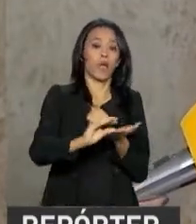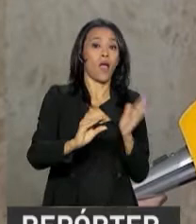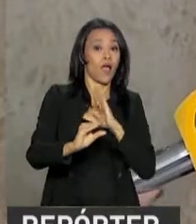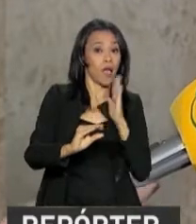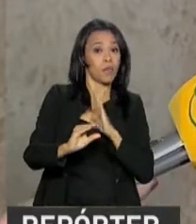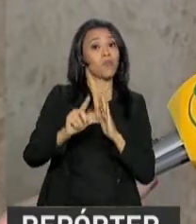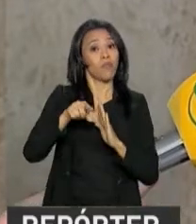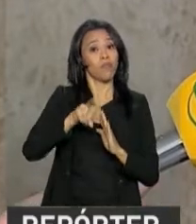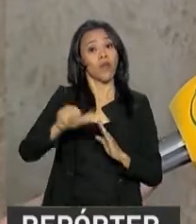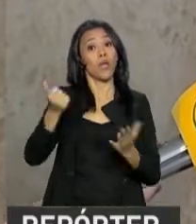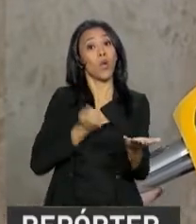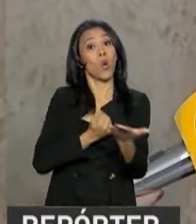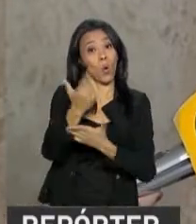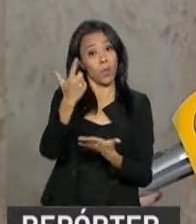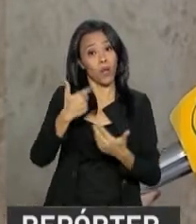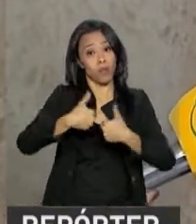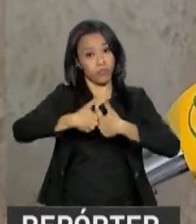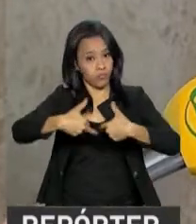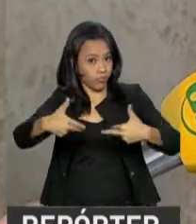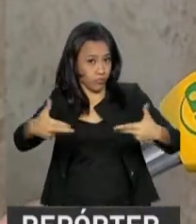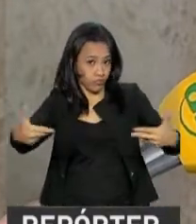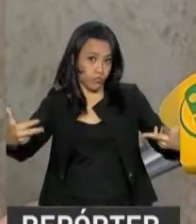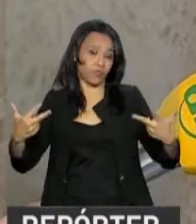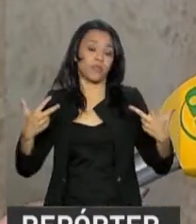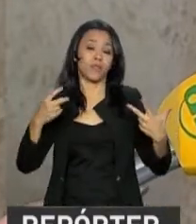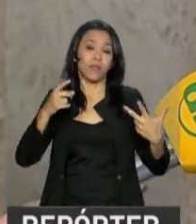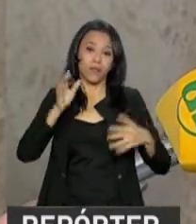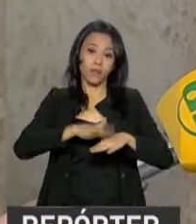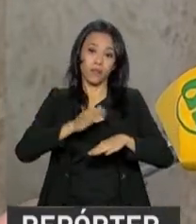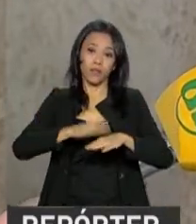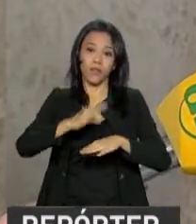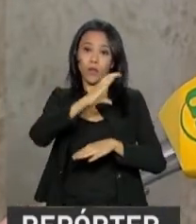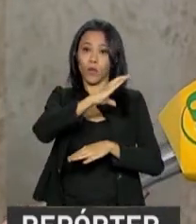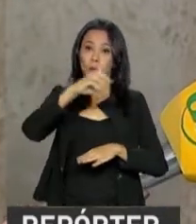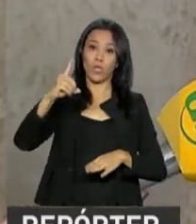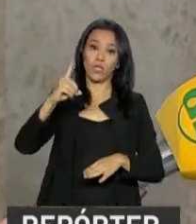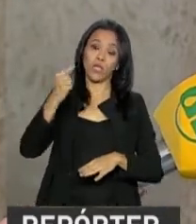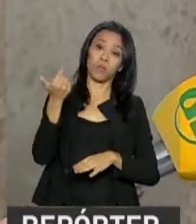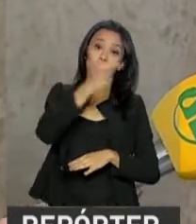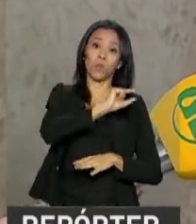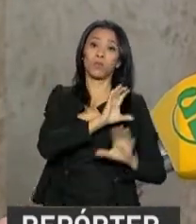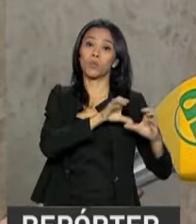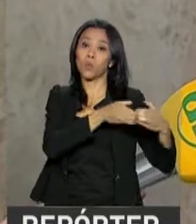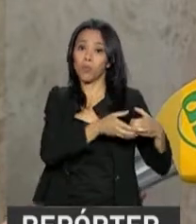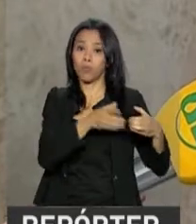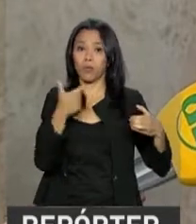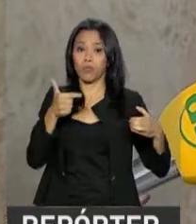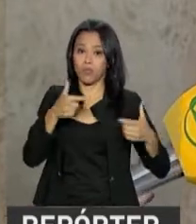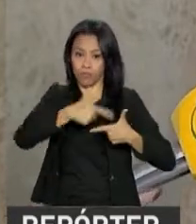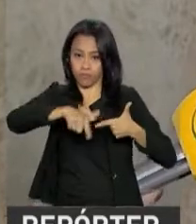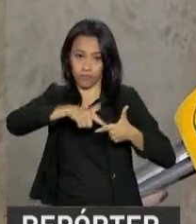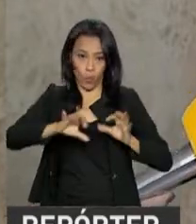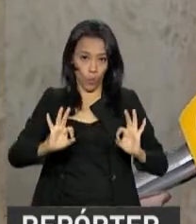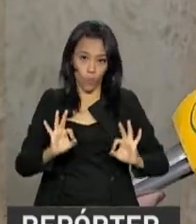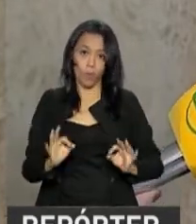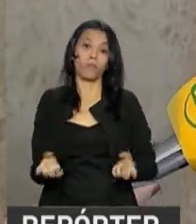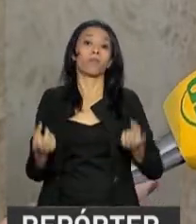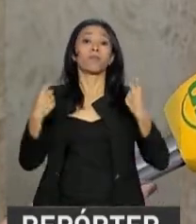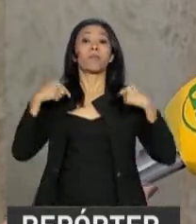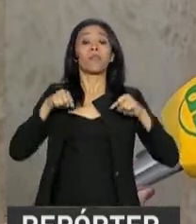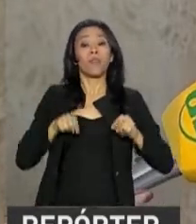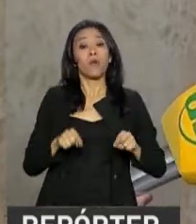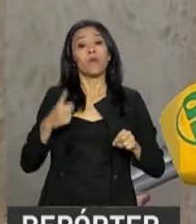compra a 0 que está sendo feito inclusive coordenado com a senasp para que não haja essa duplicidade então na verdade nós tivemos